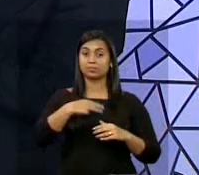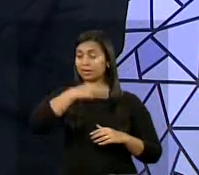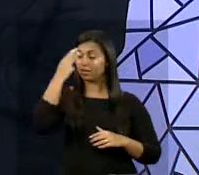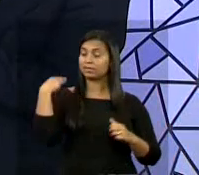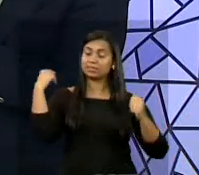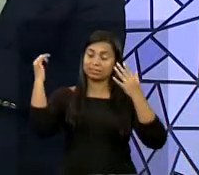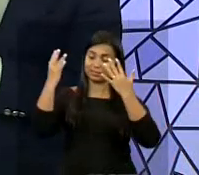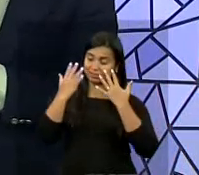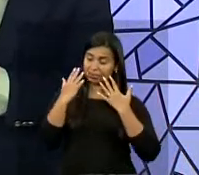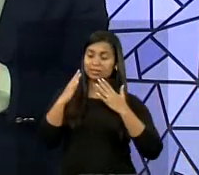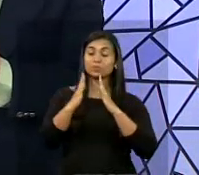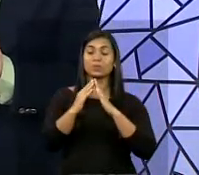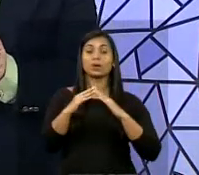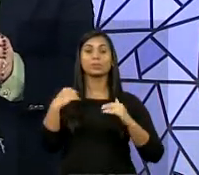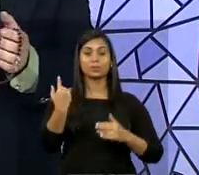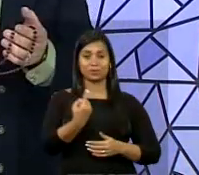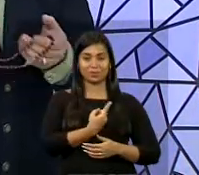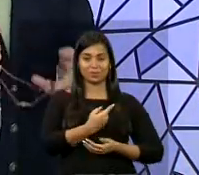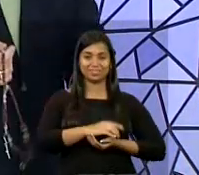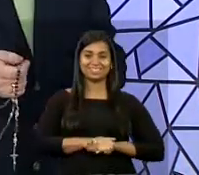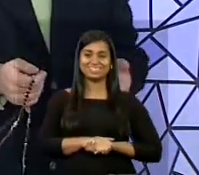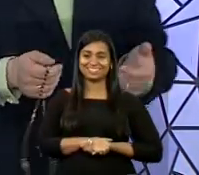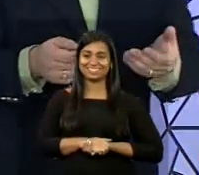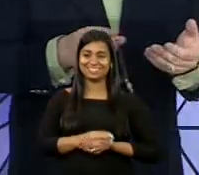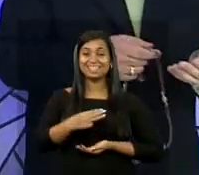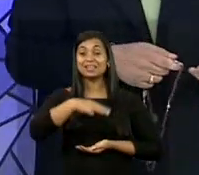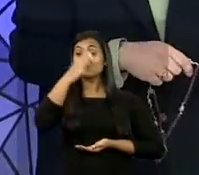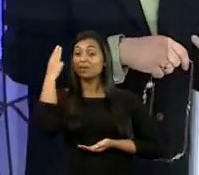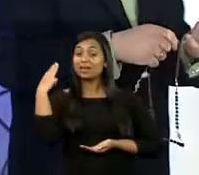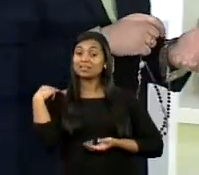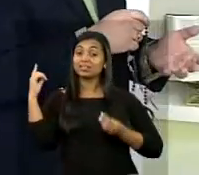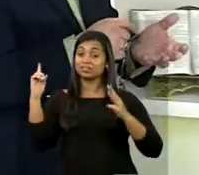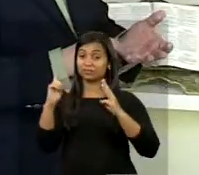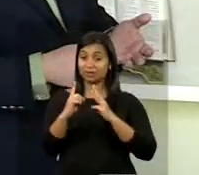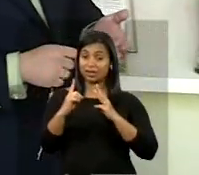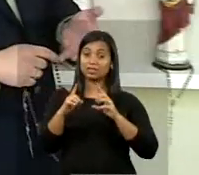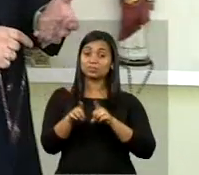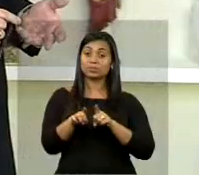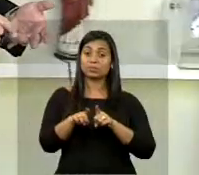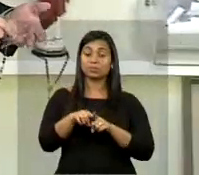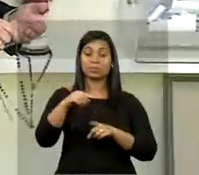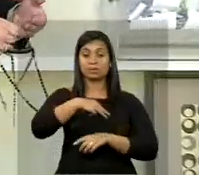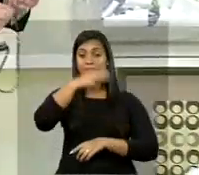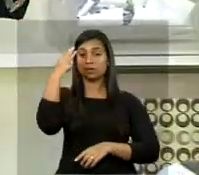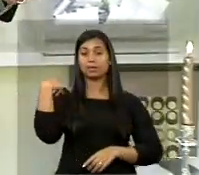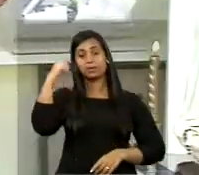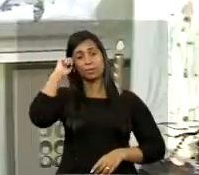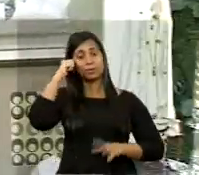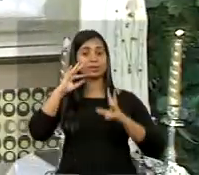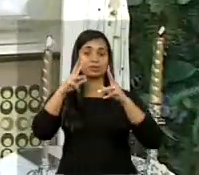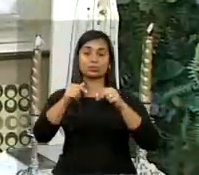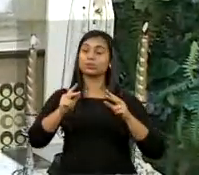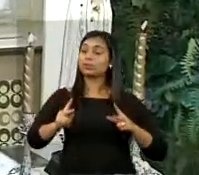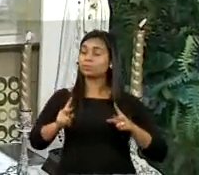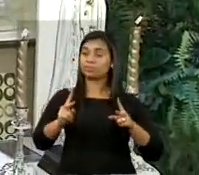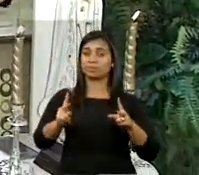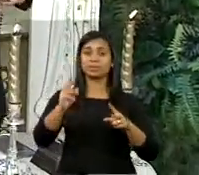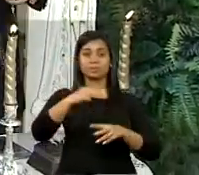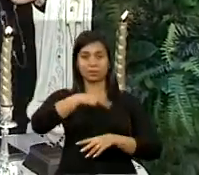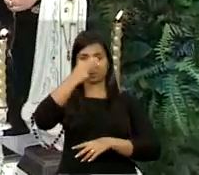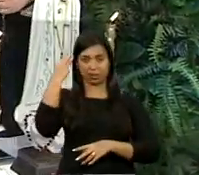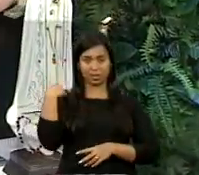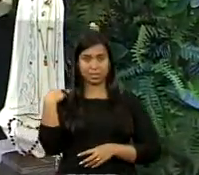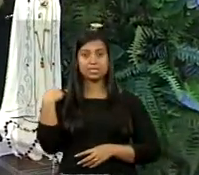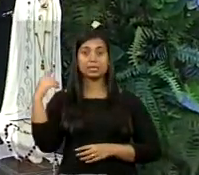das Graças, rogai por nós. Nossa Senhora de Fátima, Nossa Senhora Aparecida, das Graças, todas são a mesma Virgem Maria,